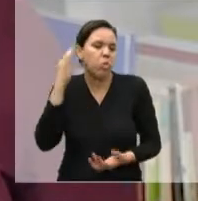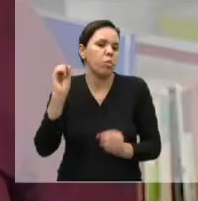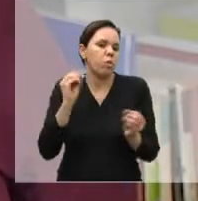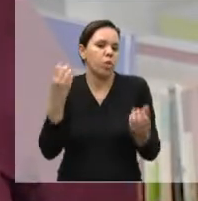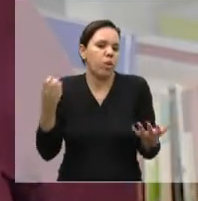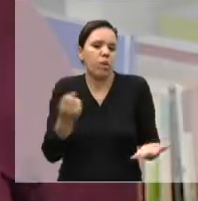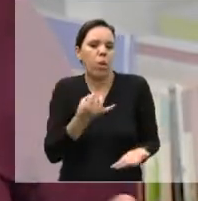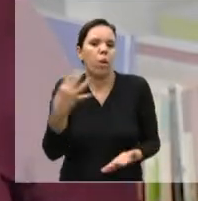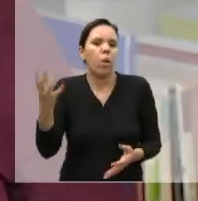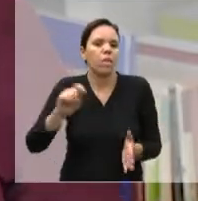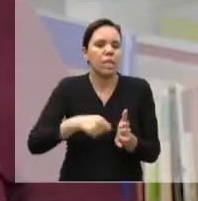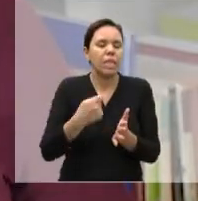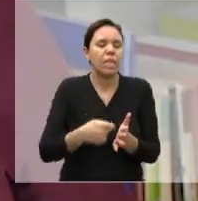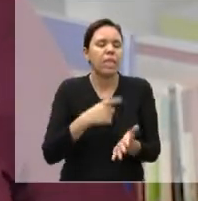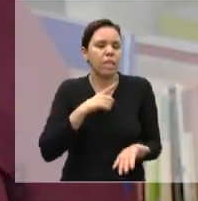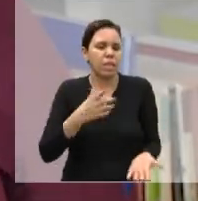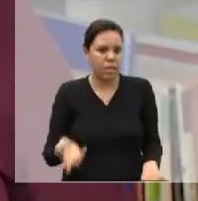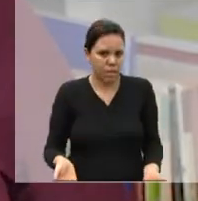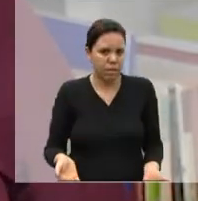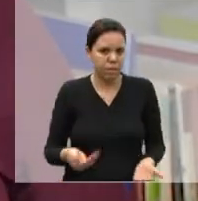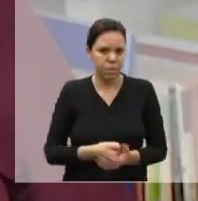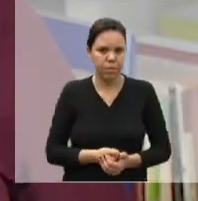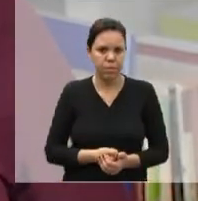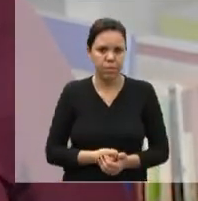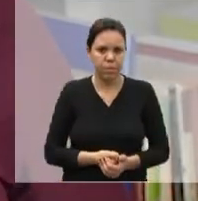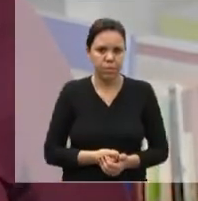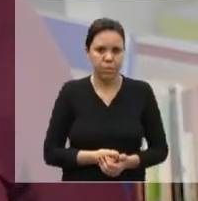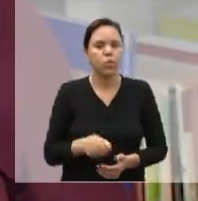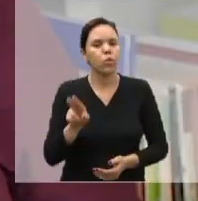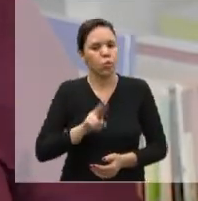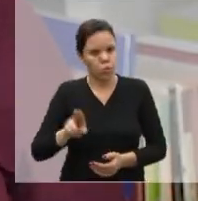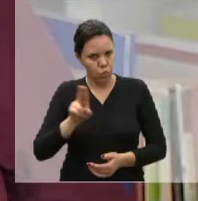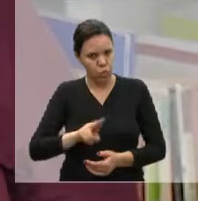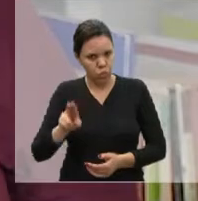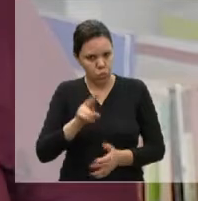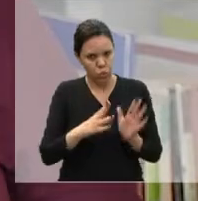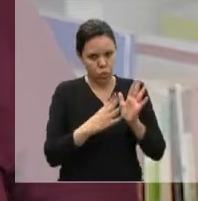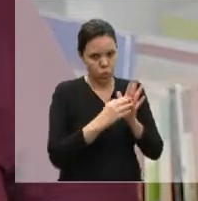formato dos outros eventos, que é de 50 selecionadas.